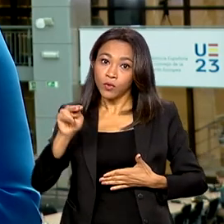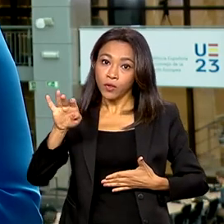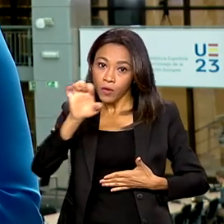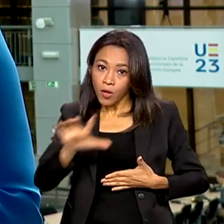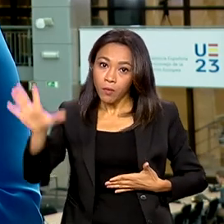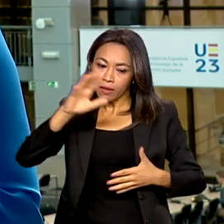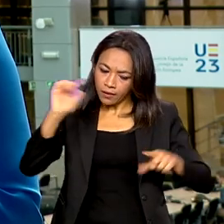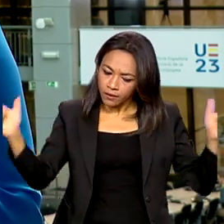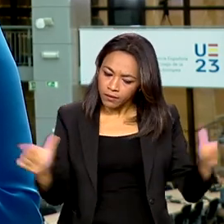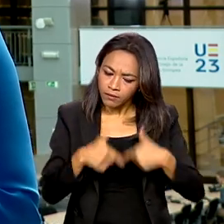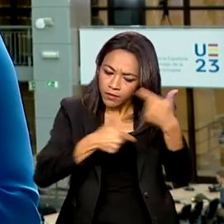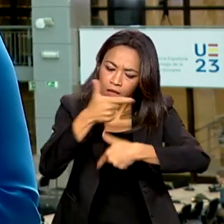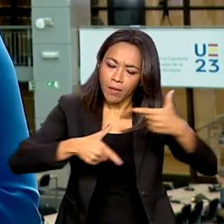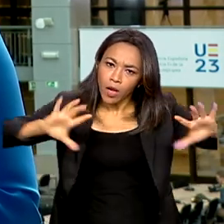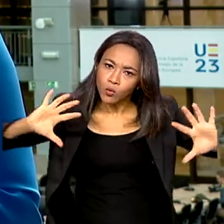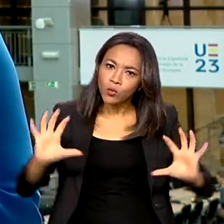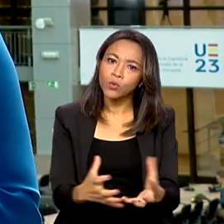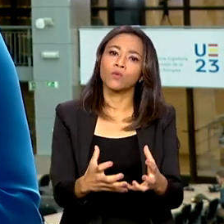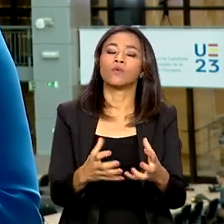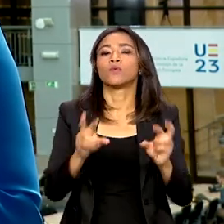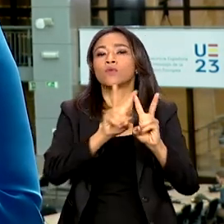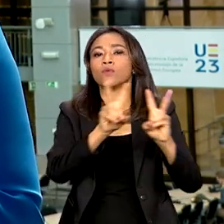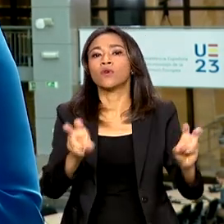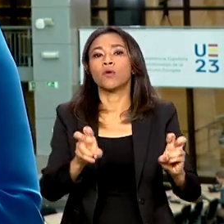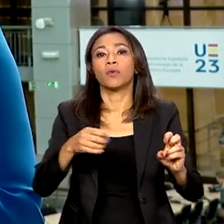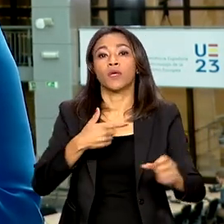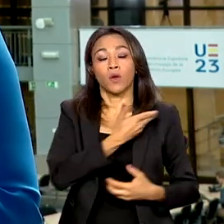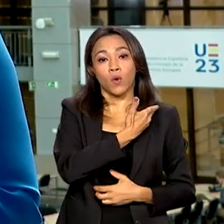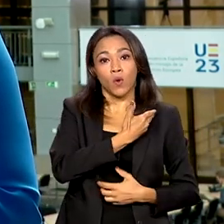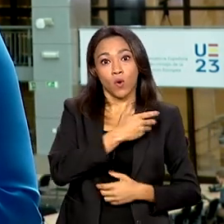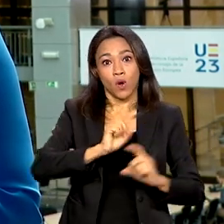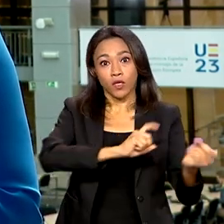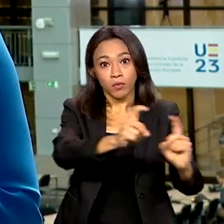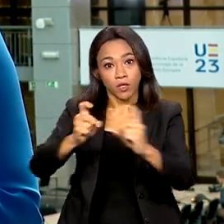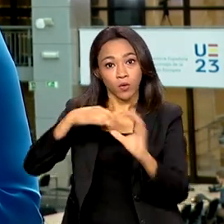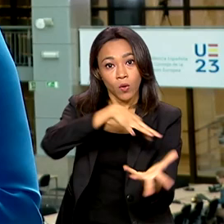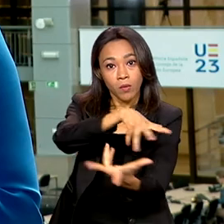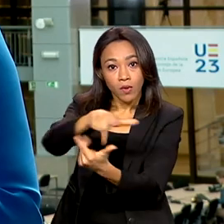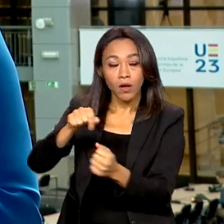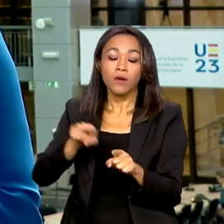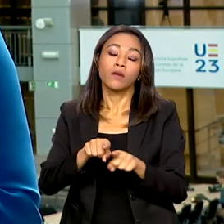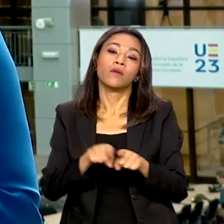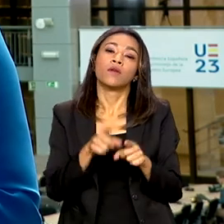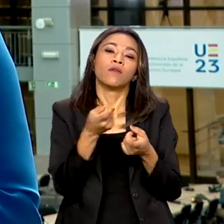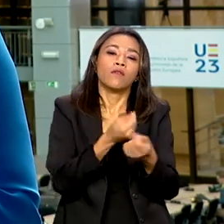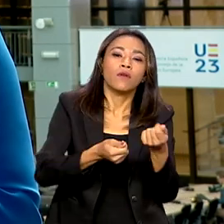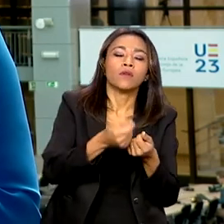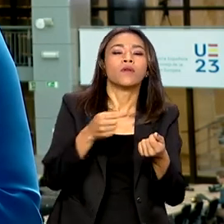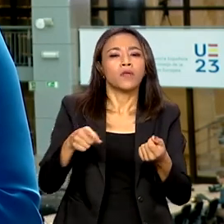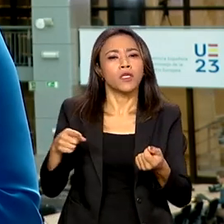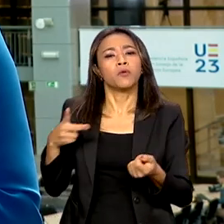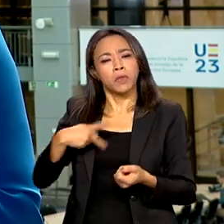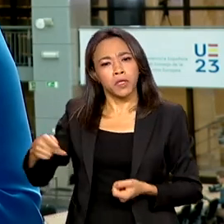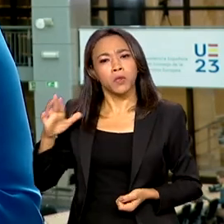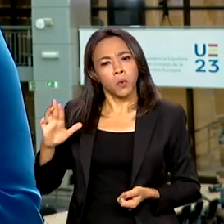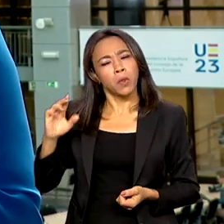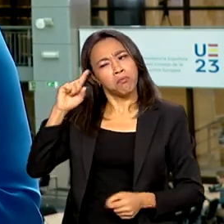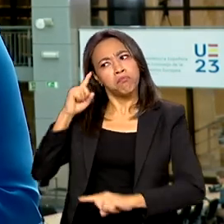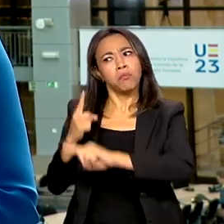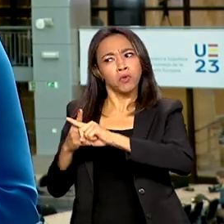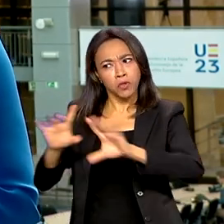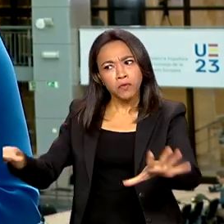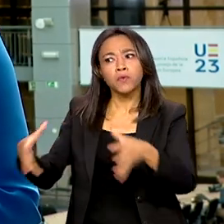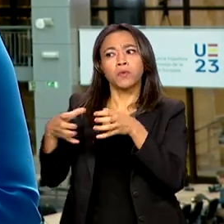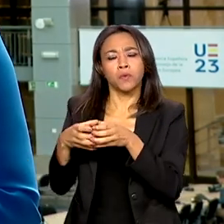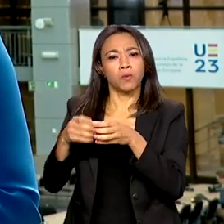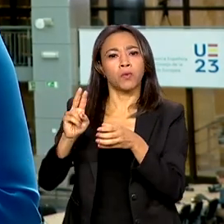a governança global e o sistema financeiro internacional. E o presidente Lula deixa o encontro com sinais positivos do bloco europeu